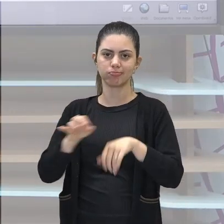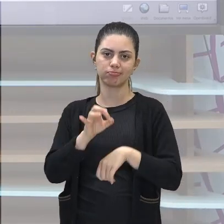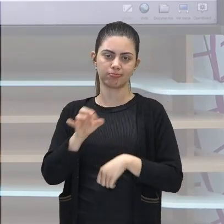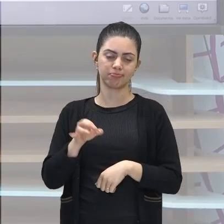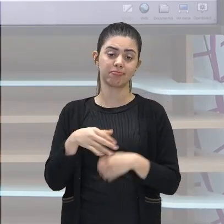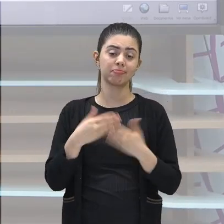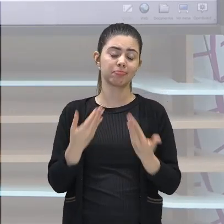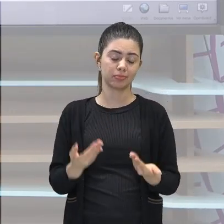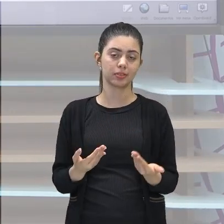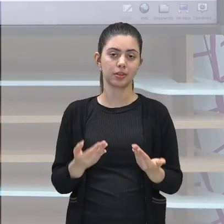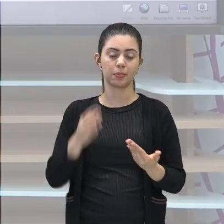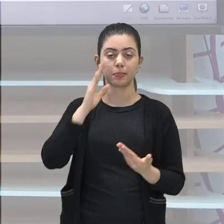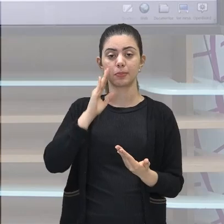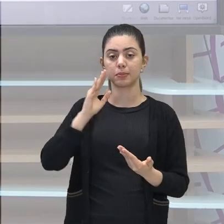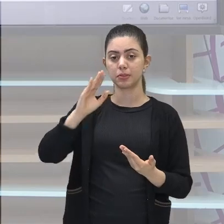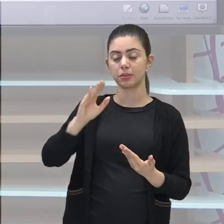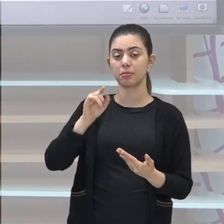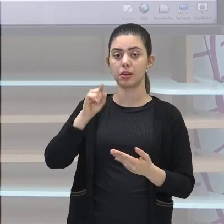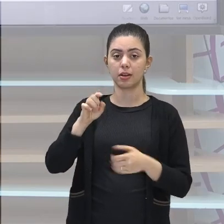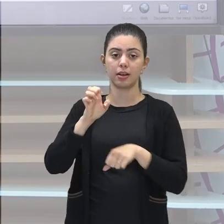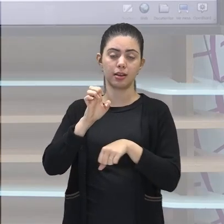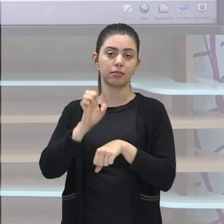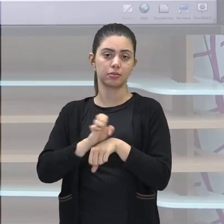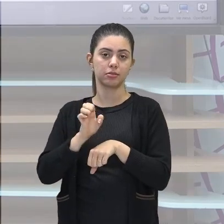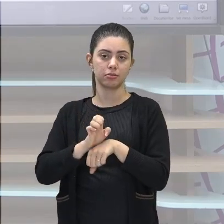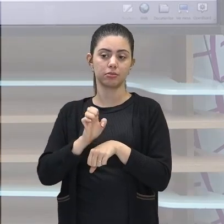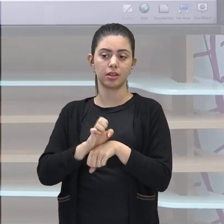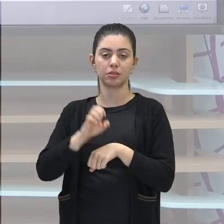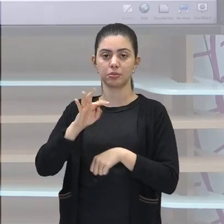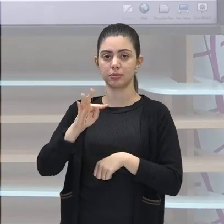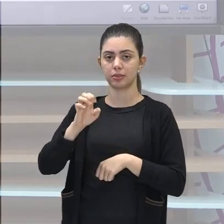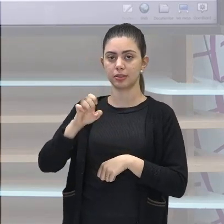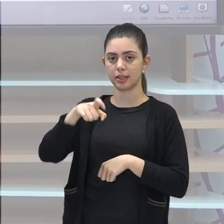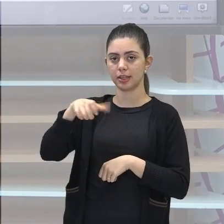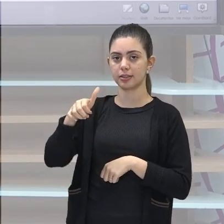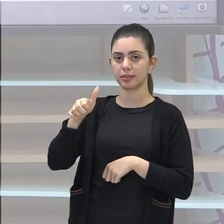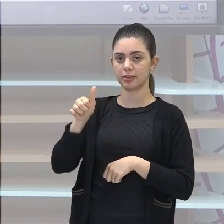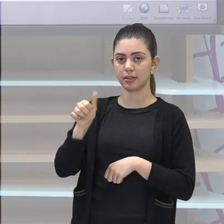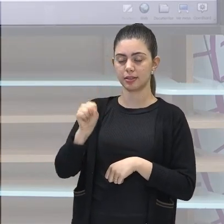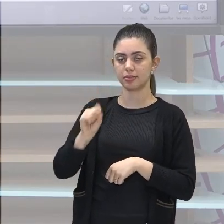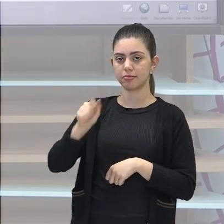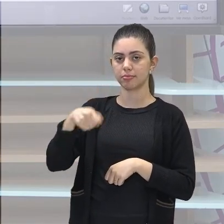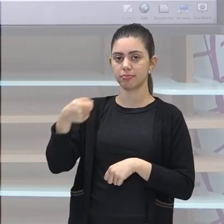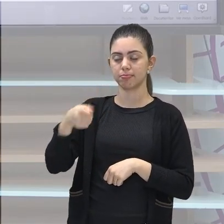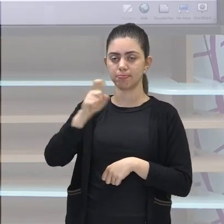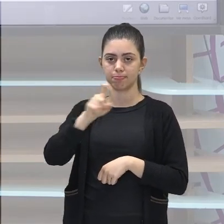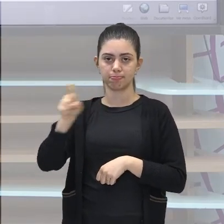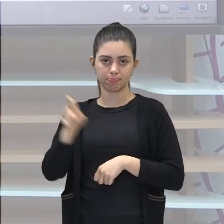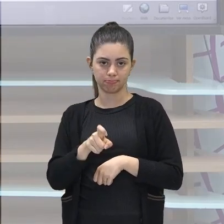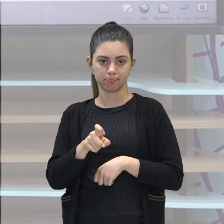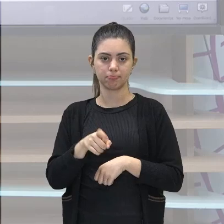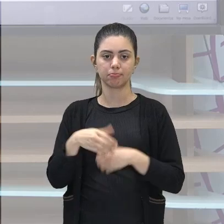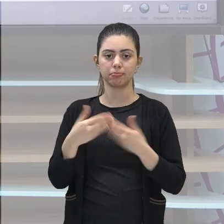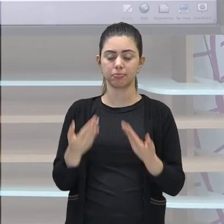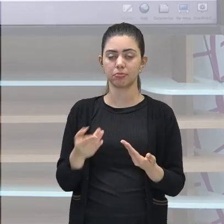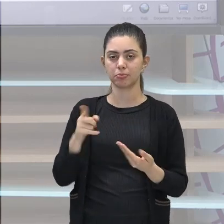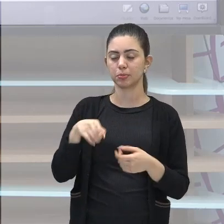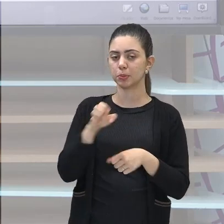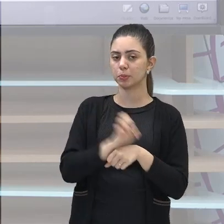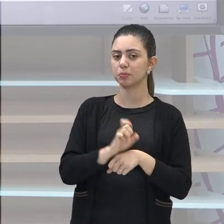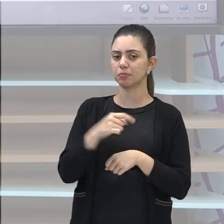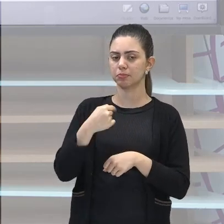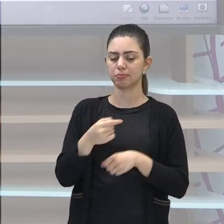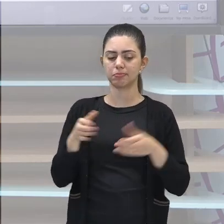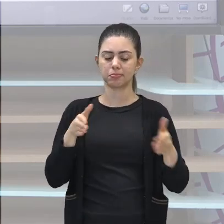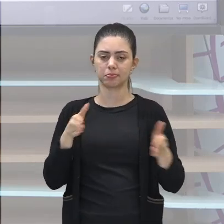que ali, principalmente no estado do Texas, né, é um estado que vai ser muito retratado